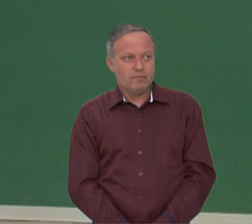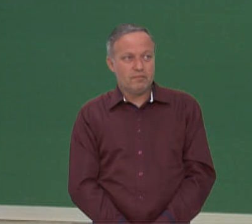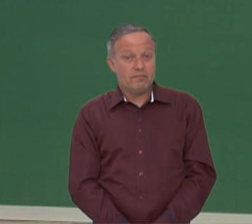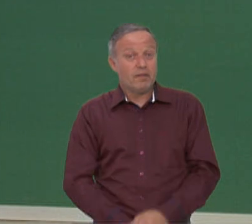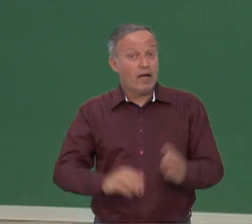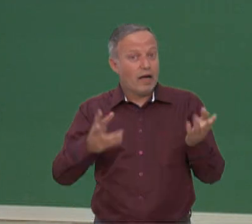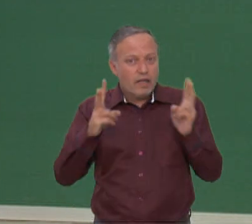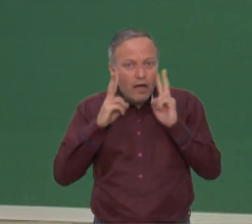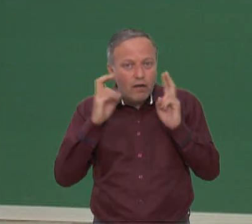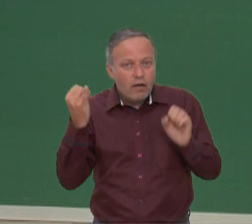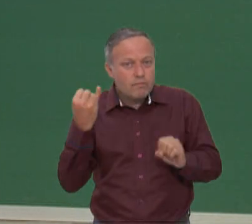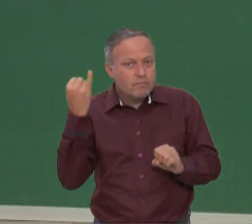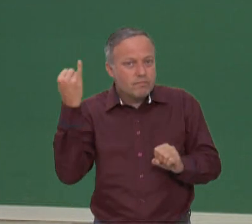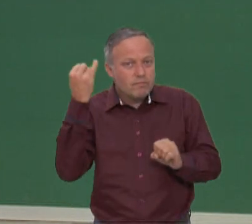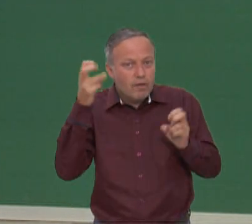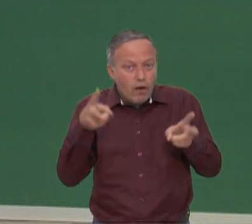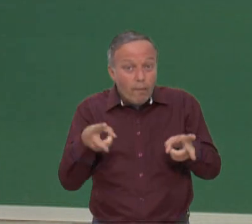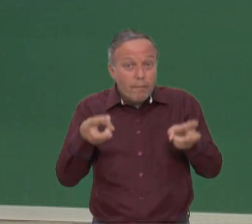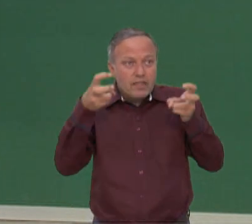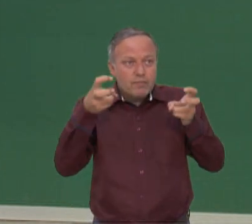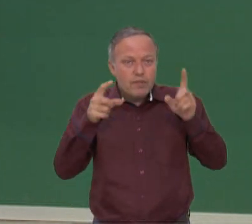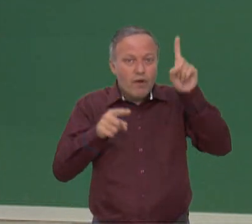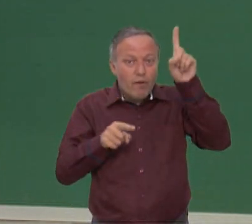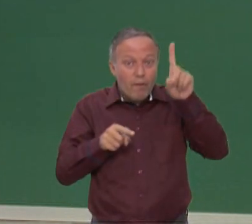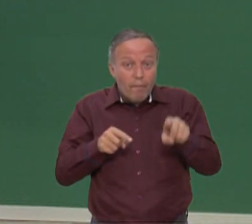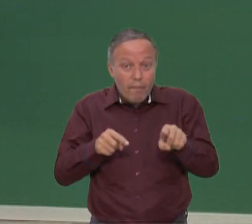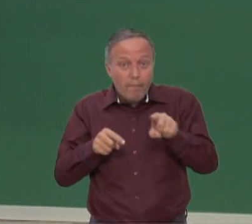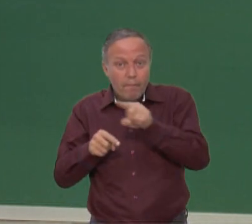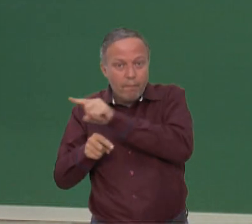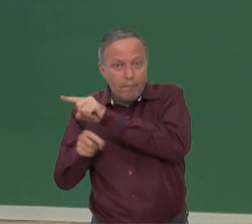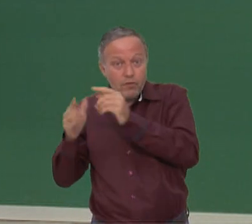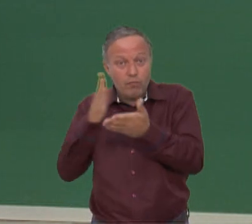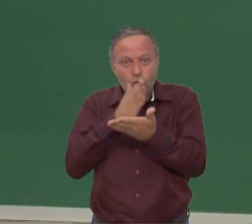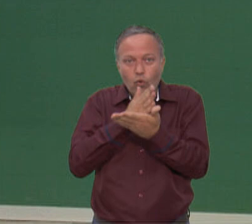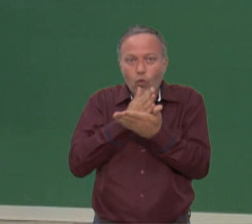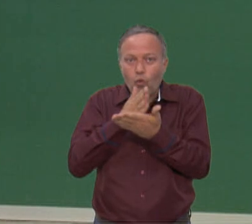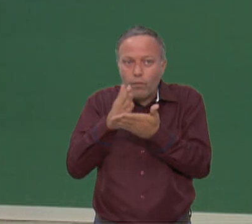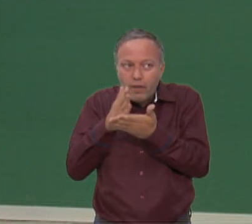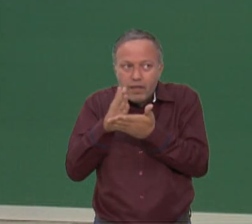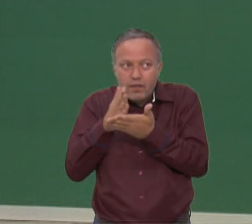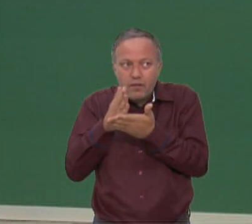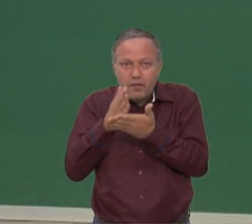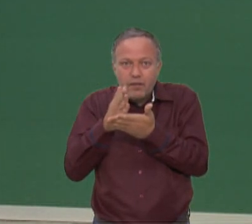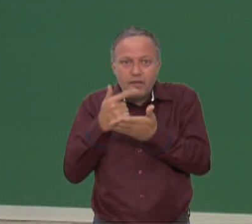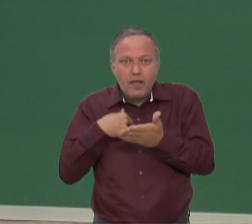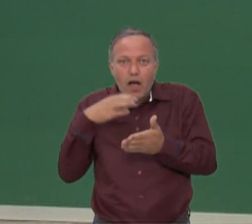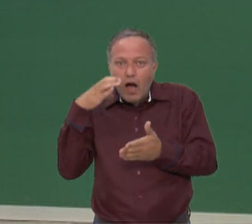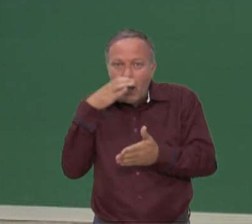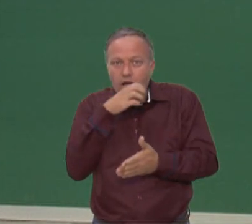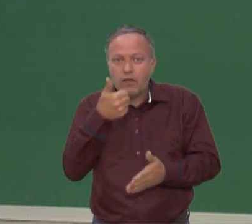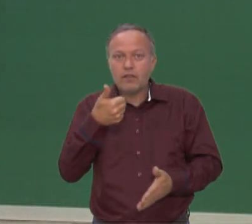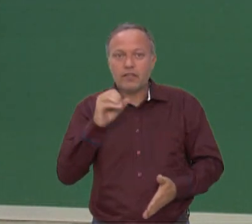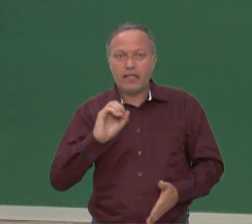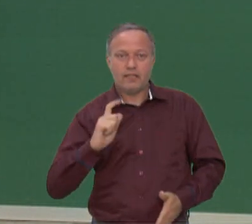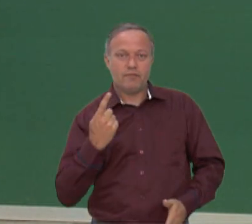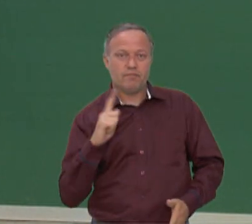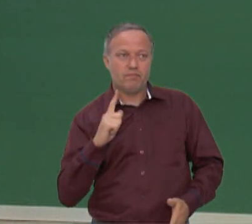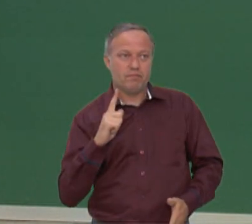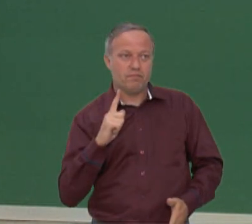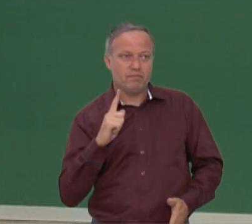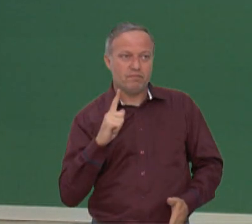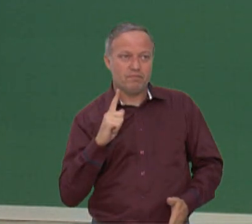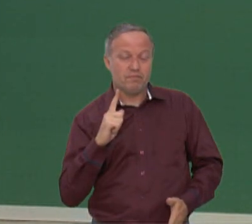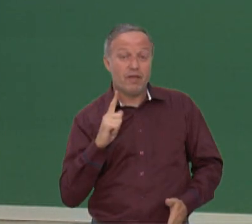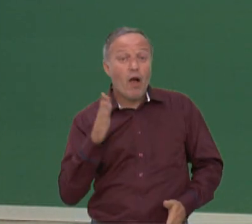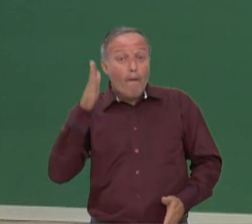Bom, aqui é importante a percepção no gráfico. Ó, temos ali um começo do gráfico, a temperatura de 10 graus, um